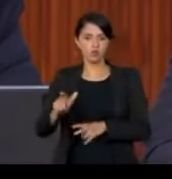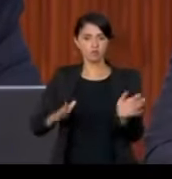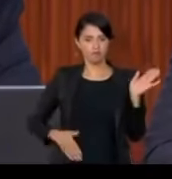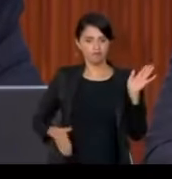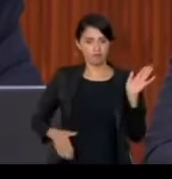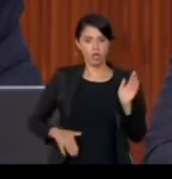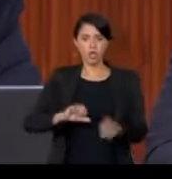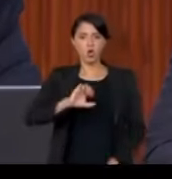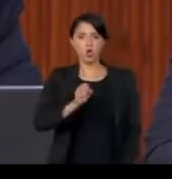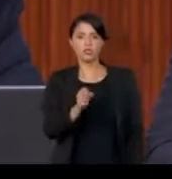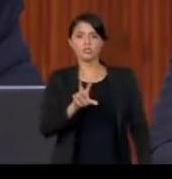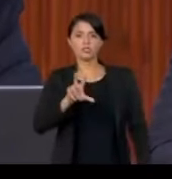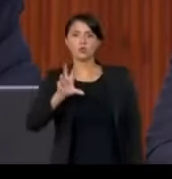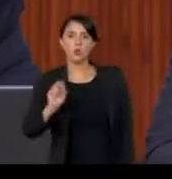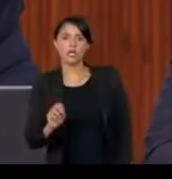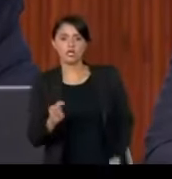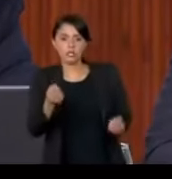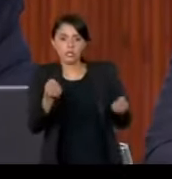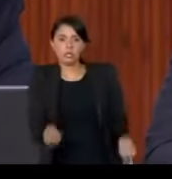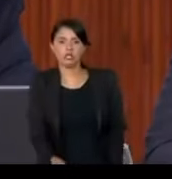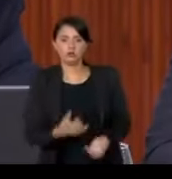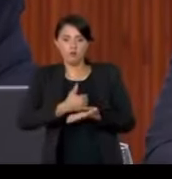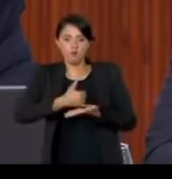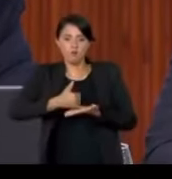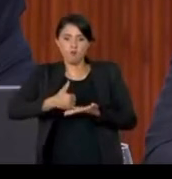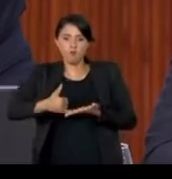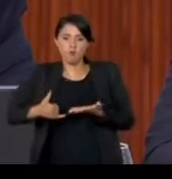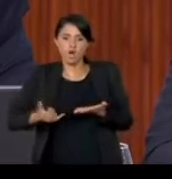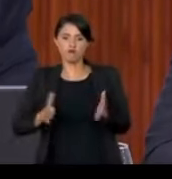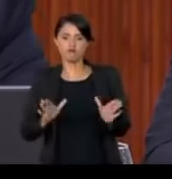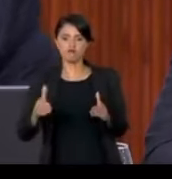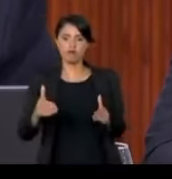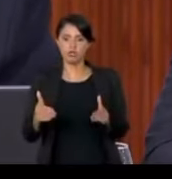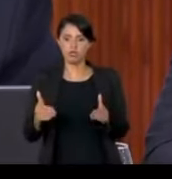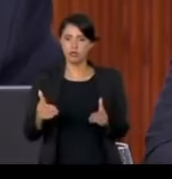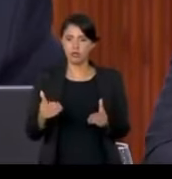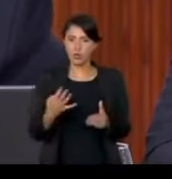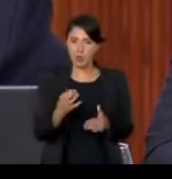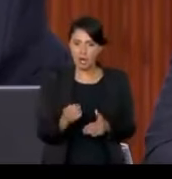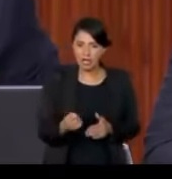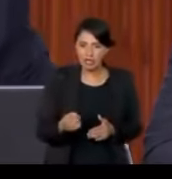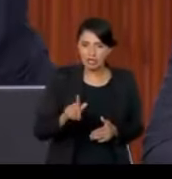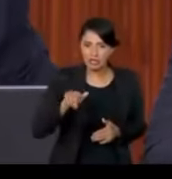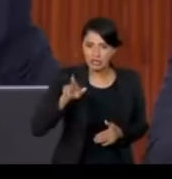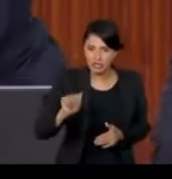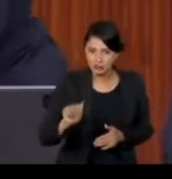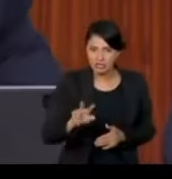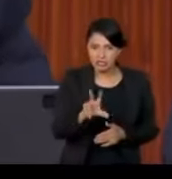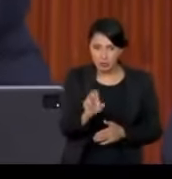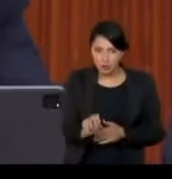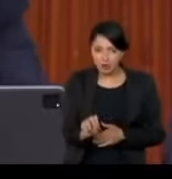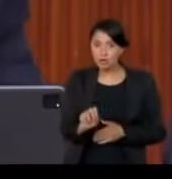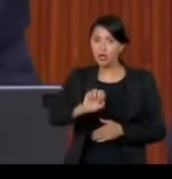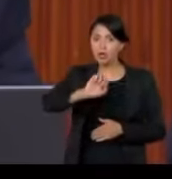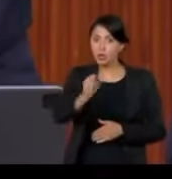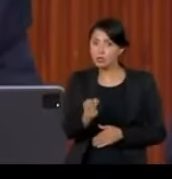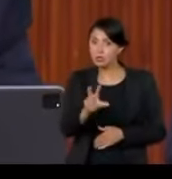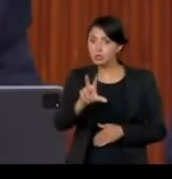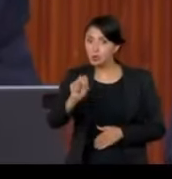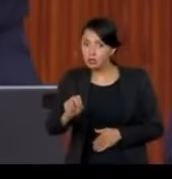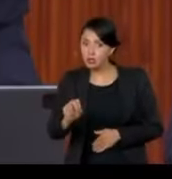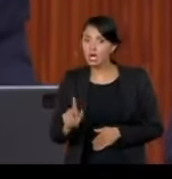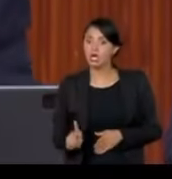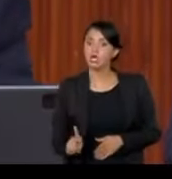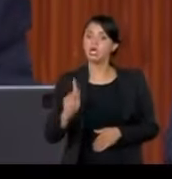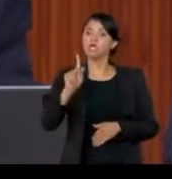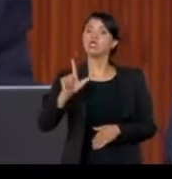850 quilos de cocaína aproximadamente. Não são 40 gramas, nem 50, 850 quilos